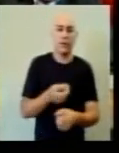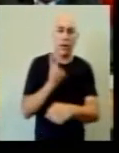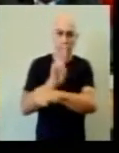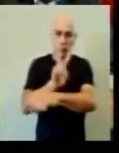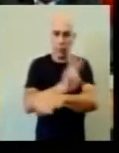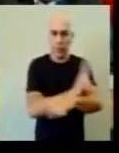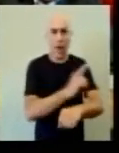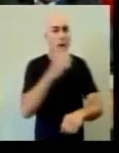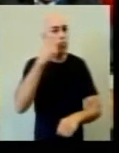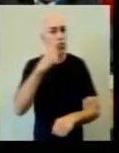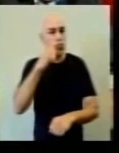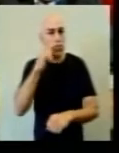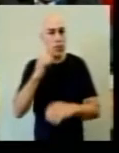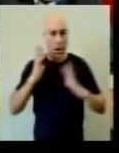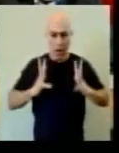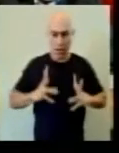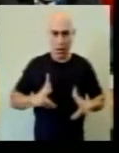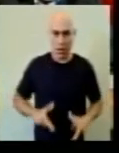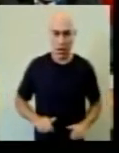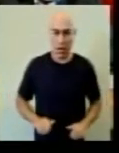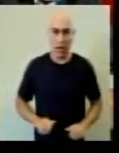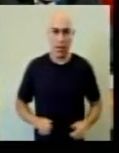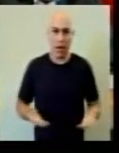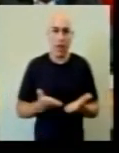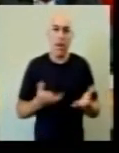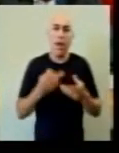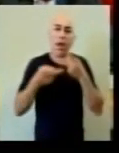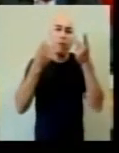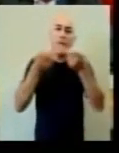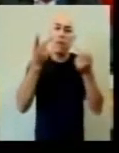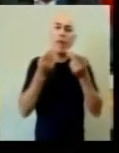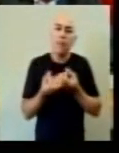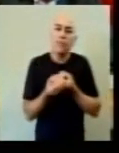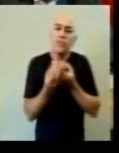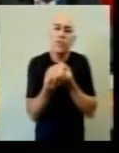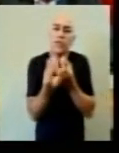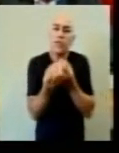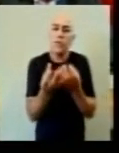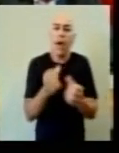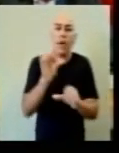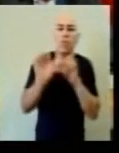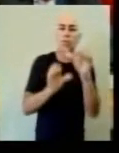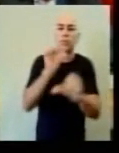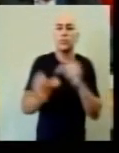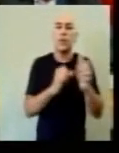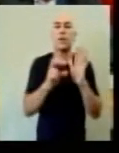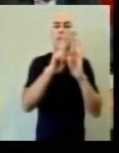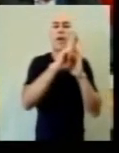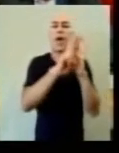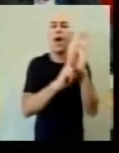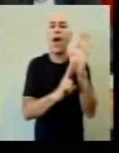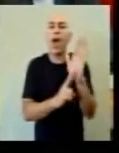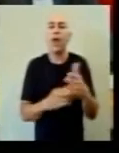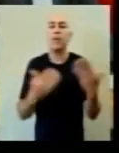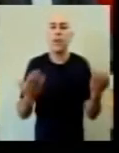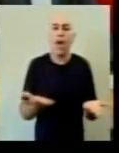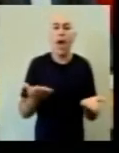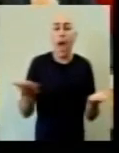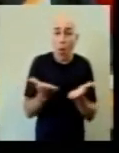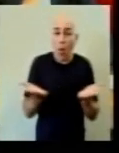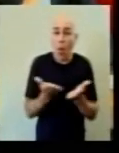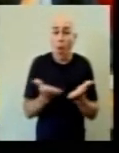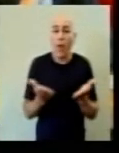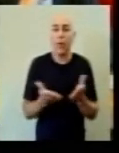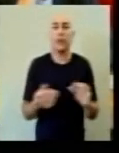Sanitária, Miriam Volk, que está aqui justamente para falar sobre as mudanças nessas medidas que passam a valer a partir de